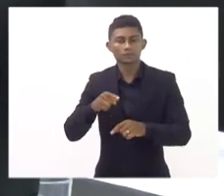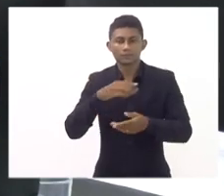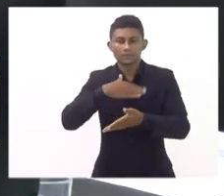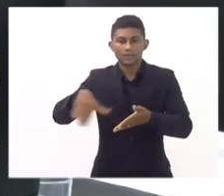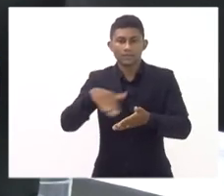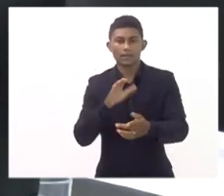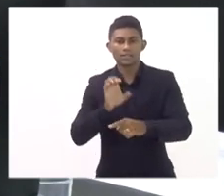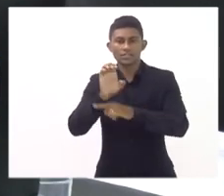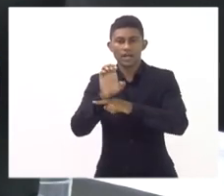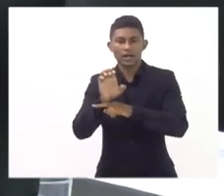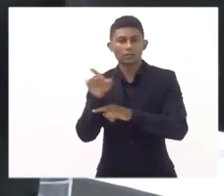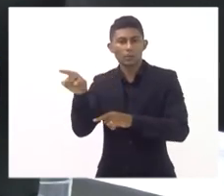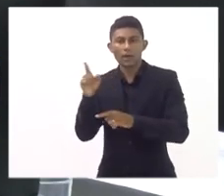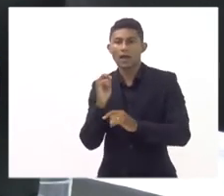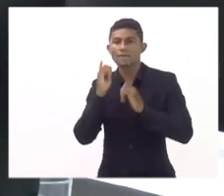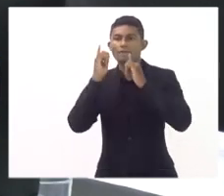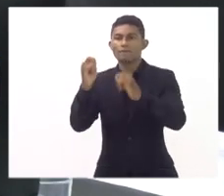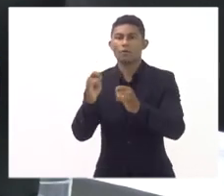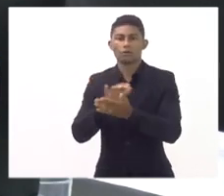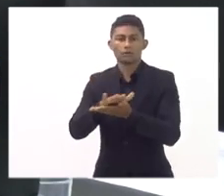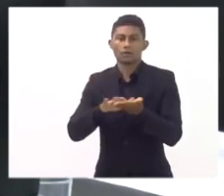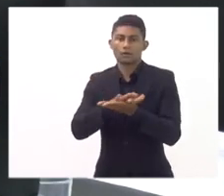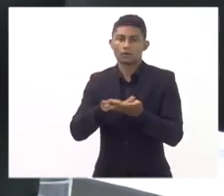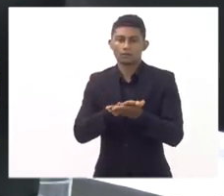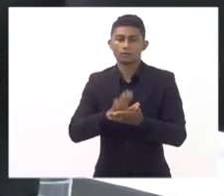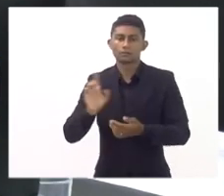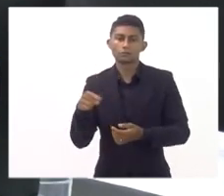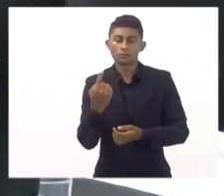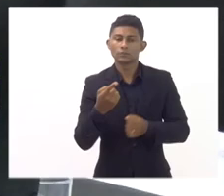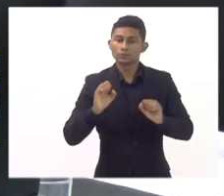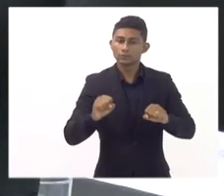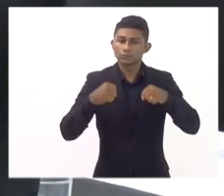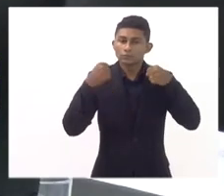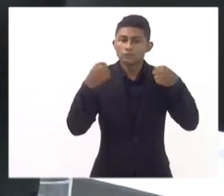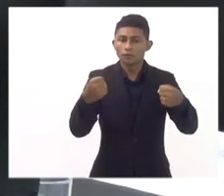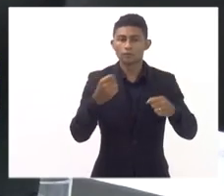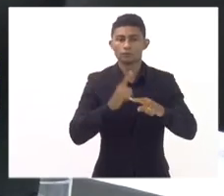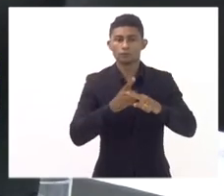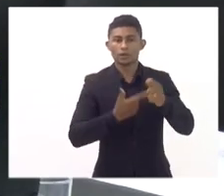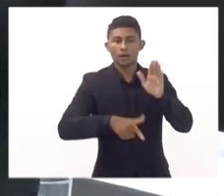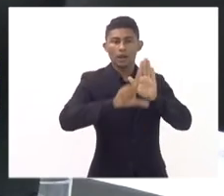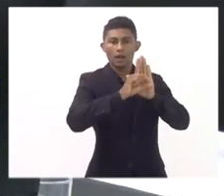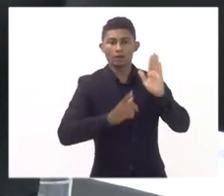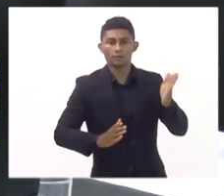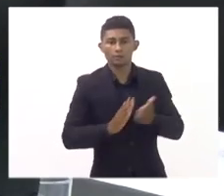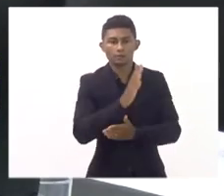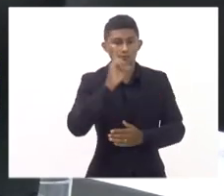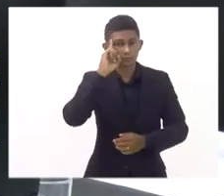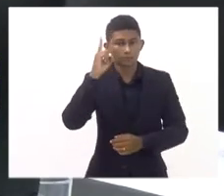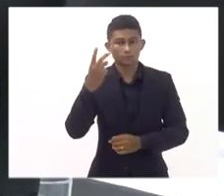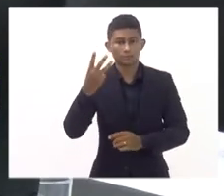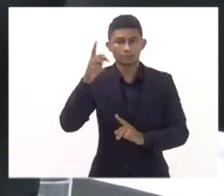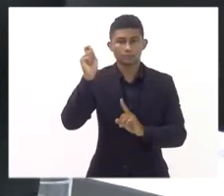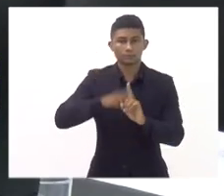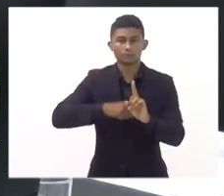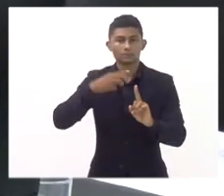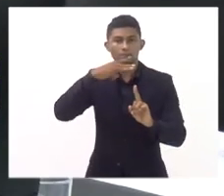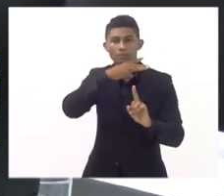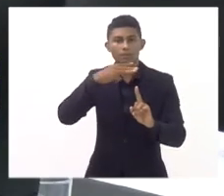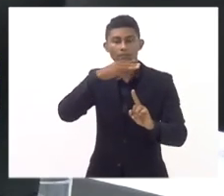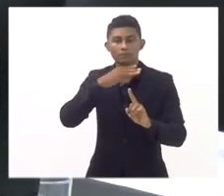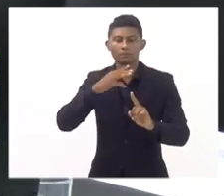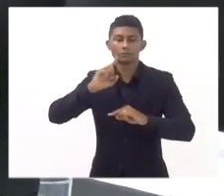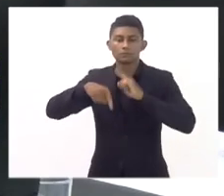pelo cumprimento da decisão judicial. A gente tem feito a nossa parte ao aprovar a legislação agora no dia 3 de março, tendo ela sido publicada